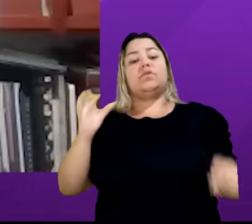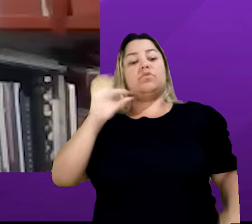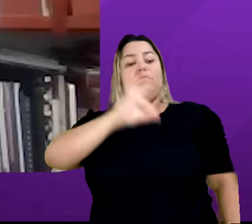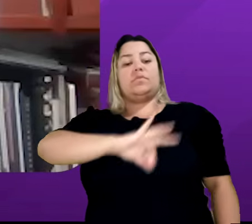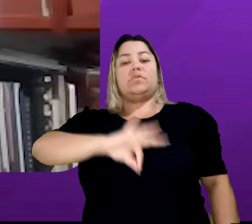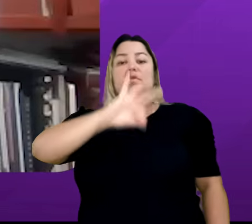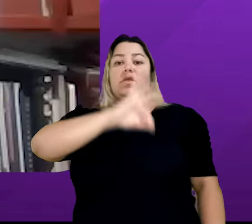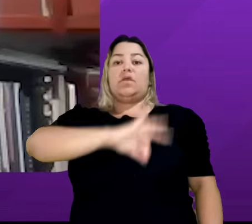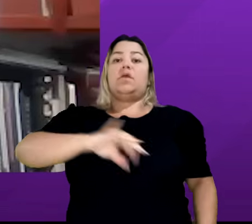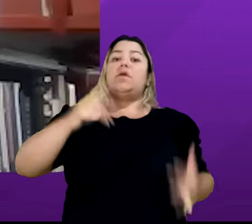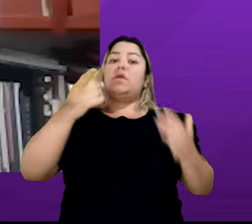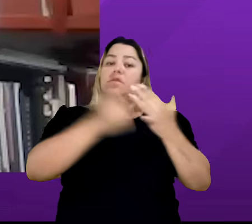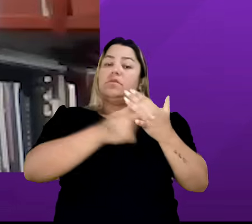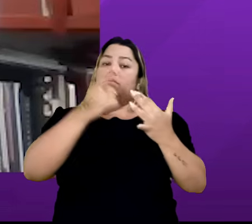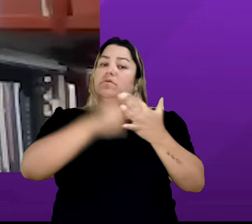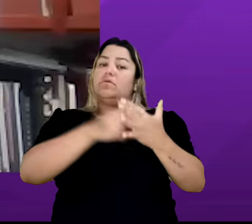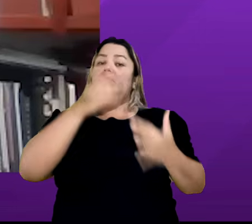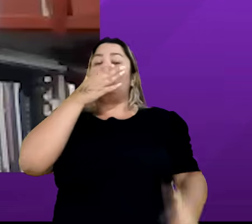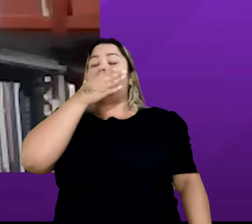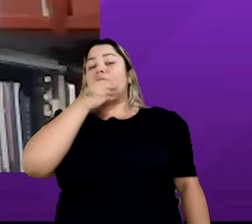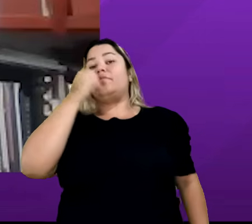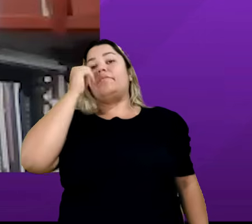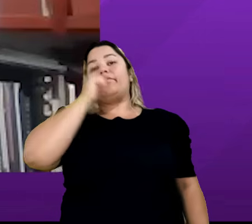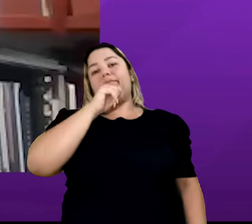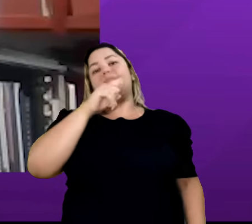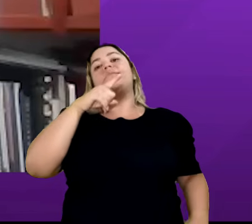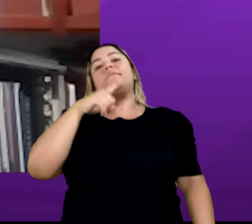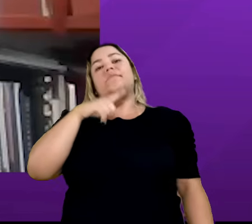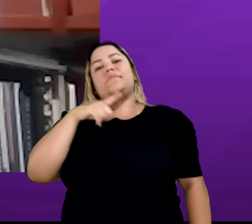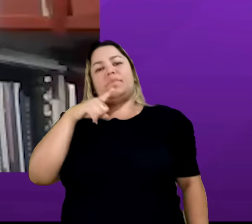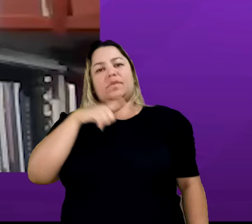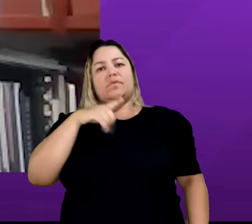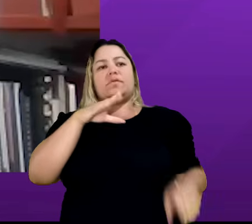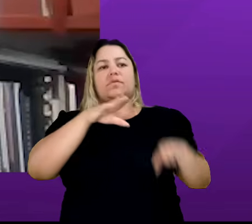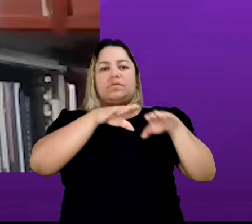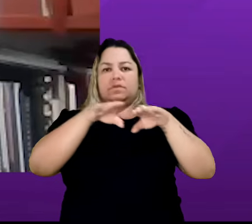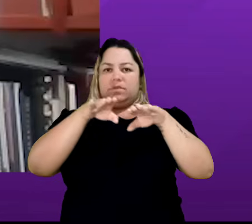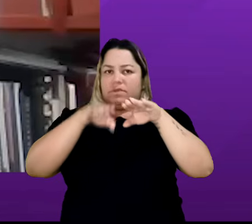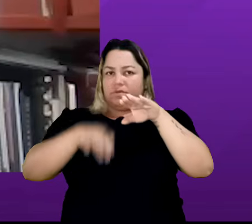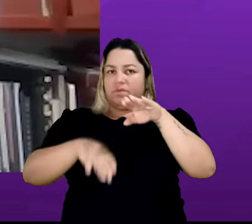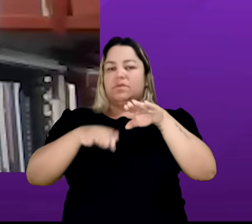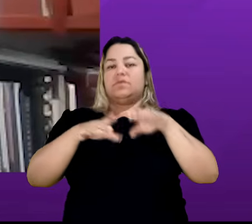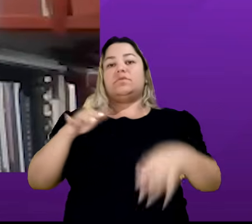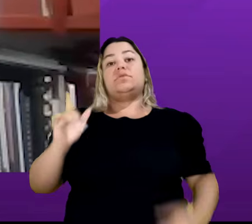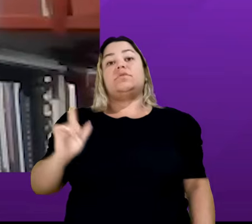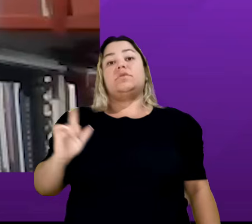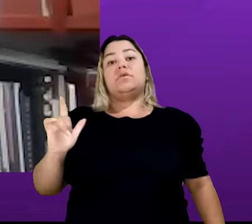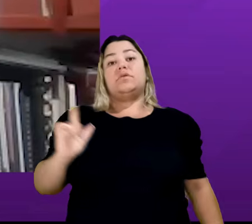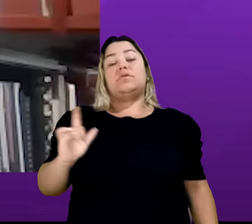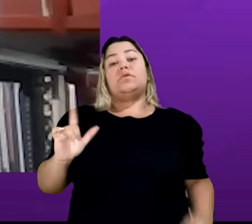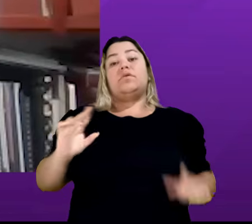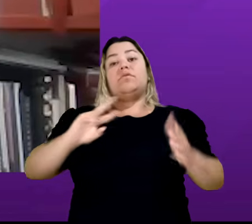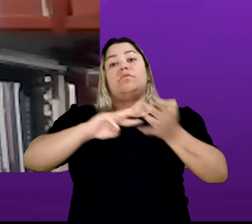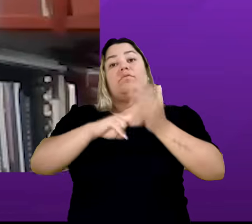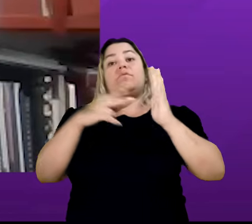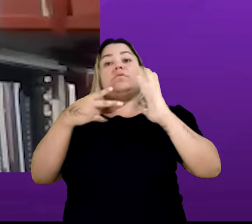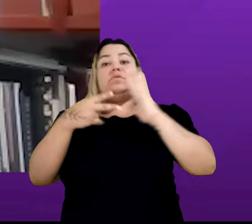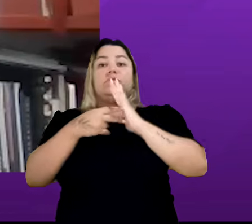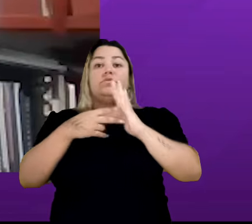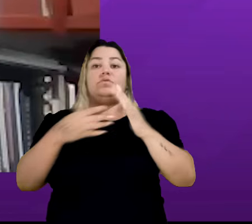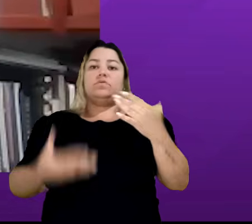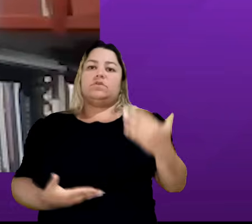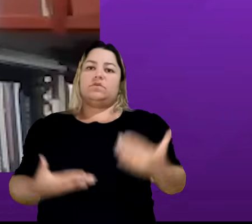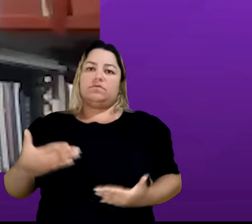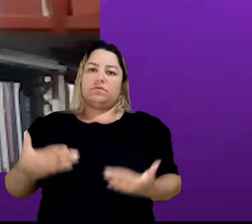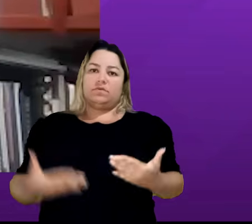que existe mesmo essa desigualdade? Porque o que nós temos? Nós temos o conceito que no serviço público você entra